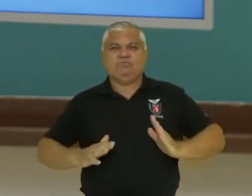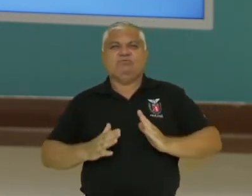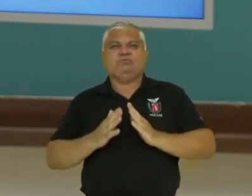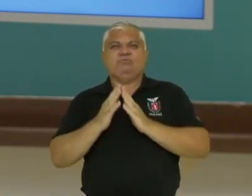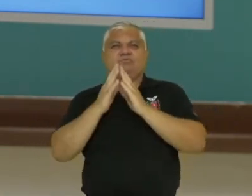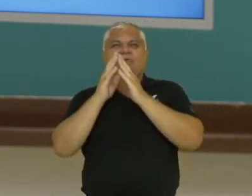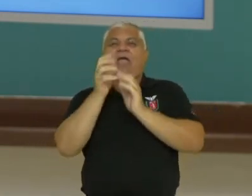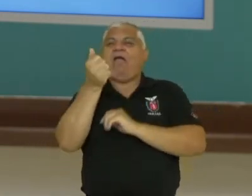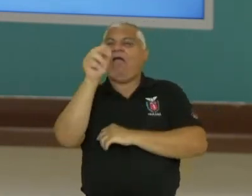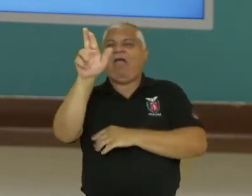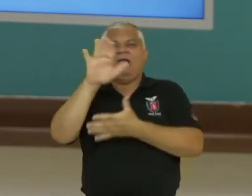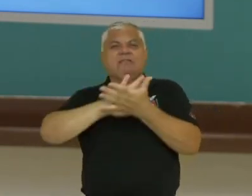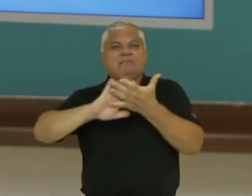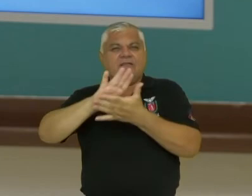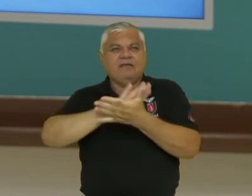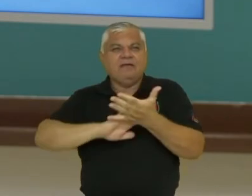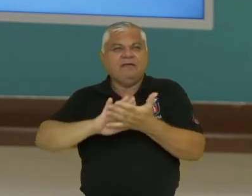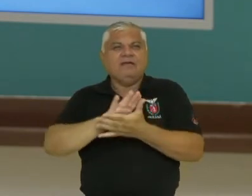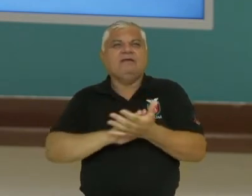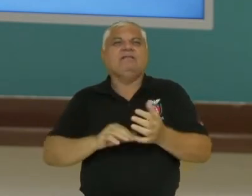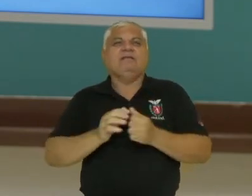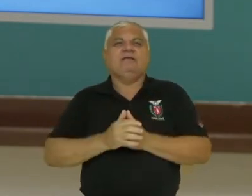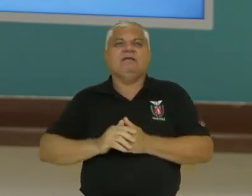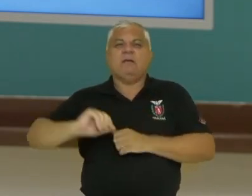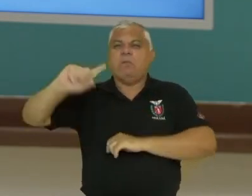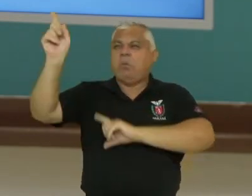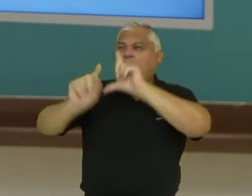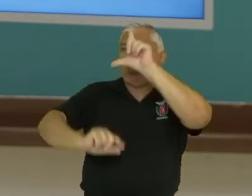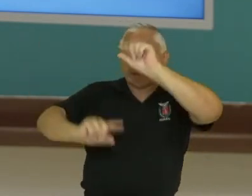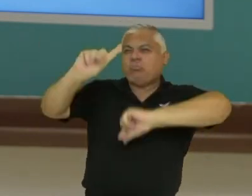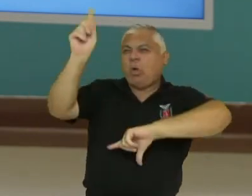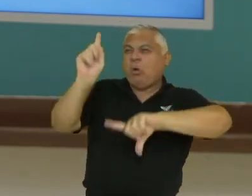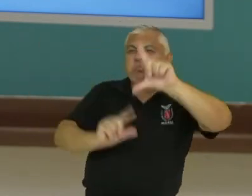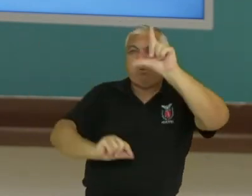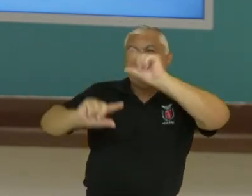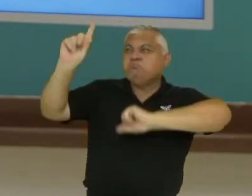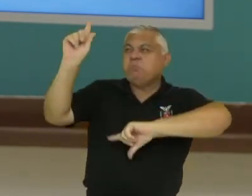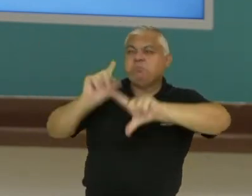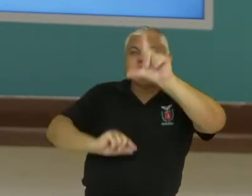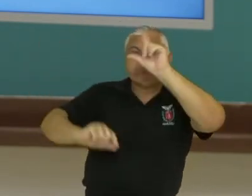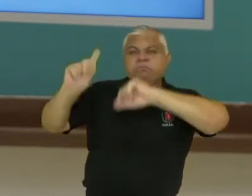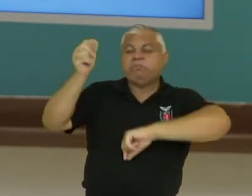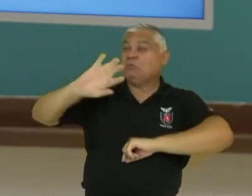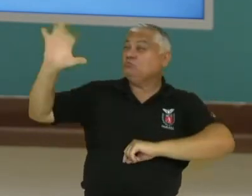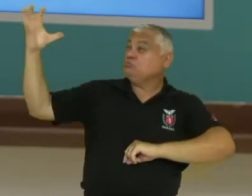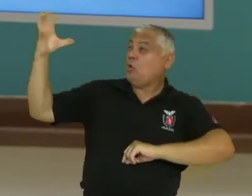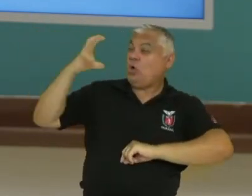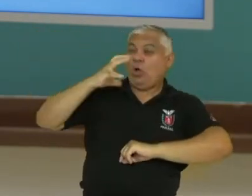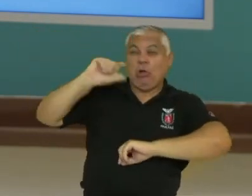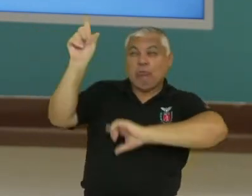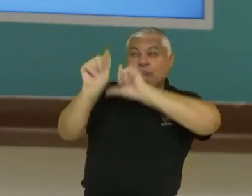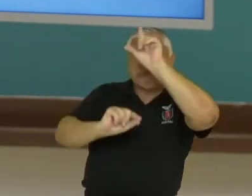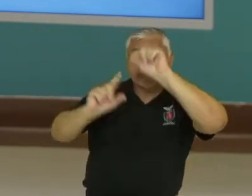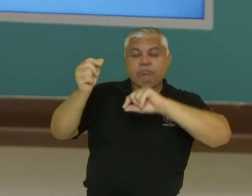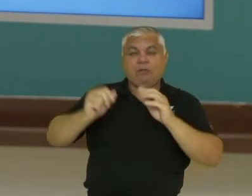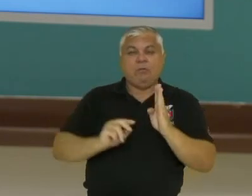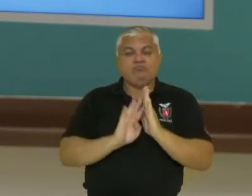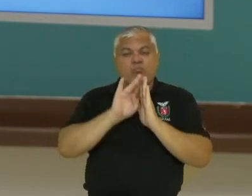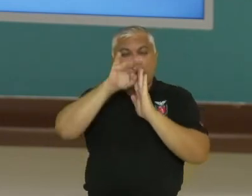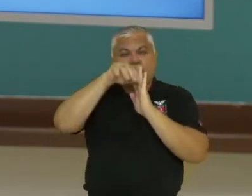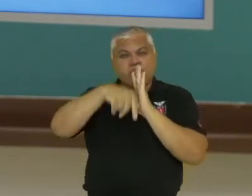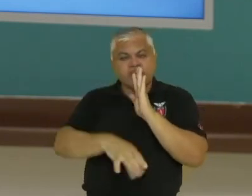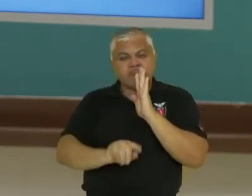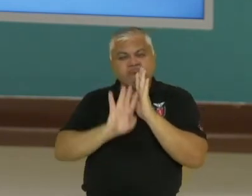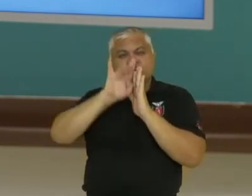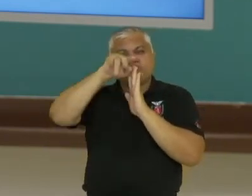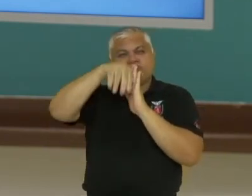da atmosfera, constantemente bombardeado por raios ultravioletas, meteoroides, vulcão entrando em erupção e